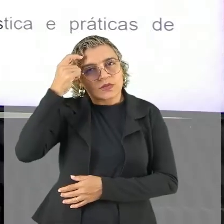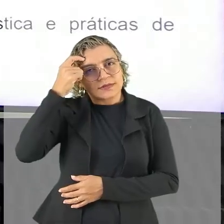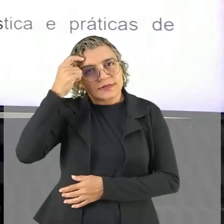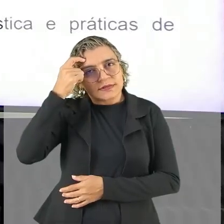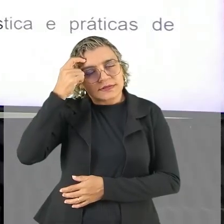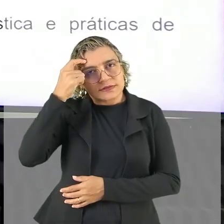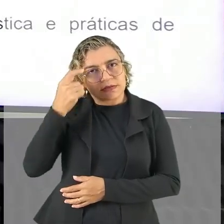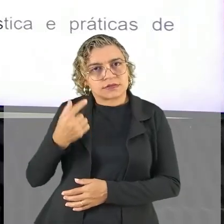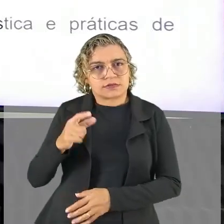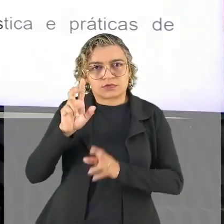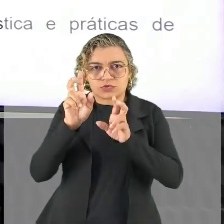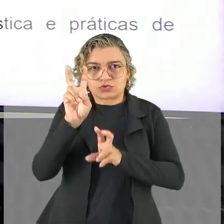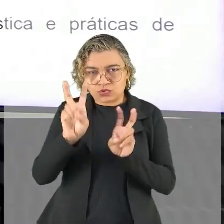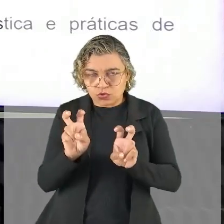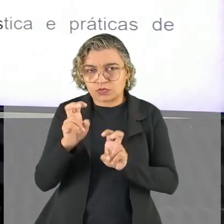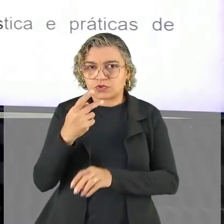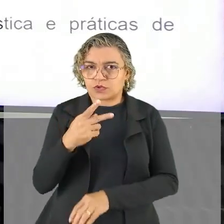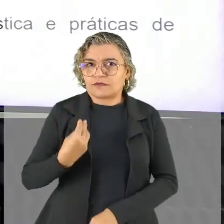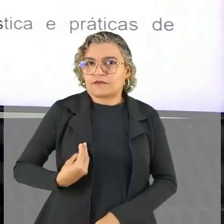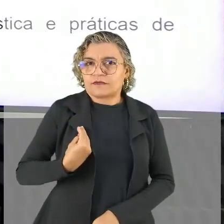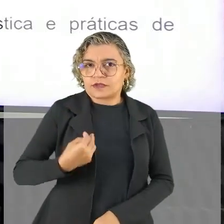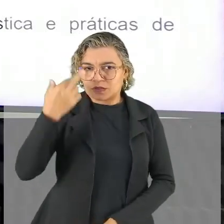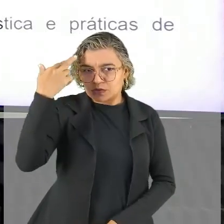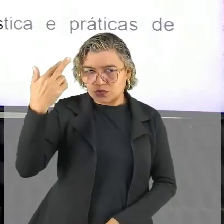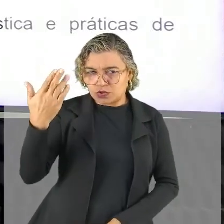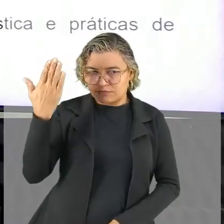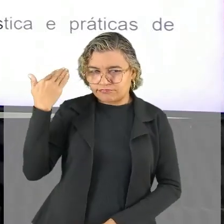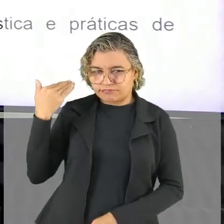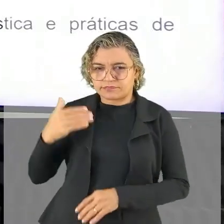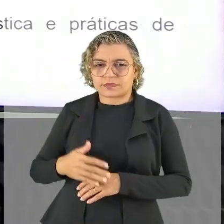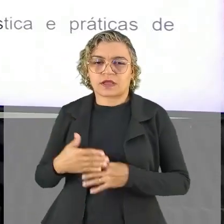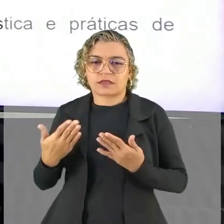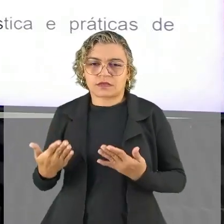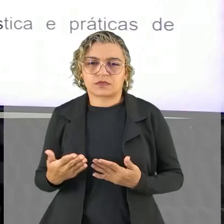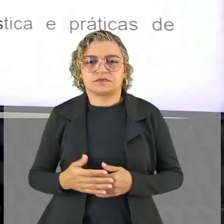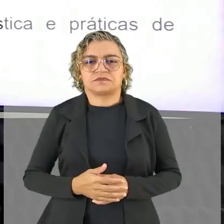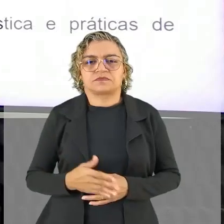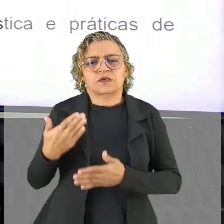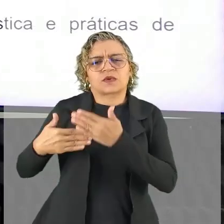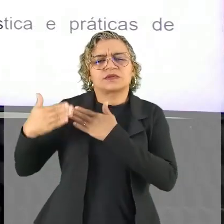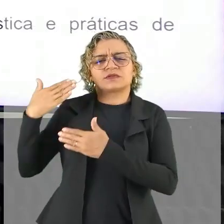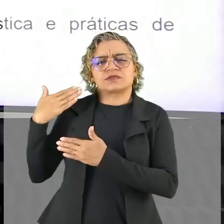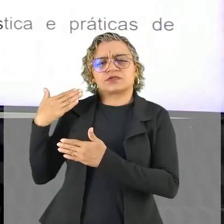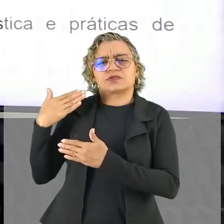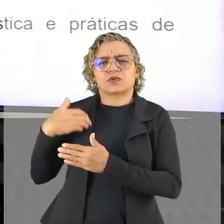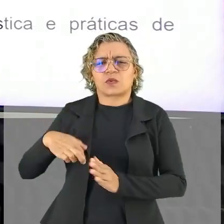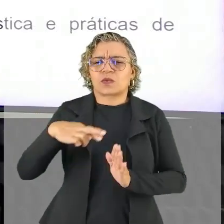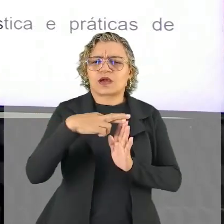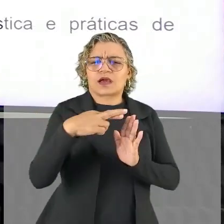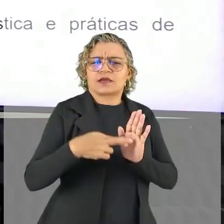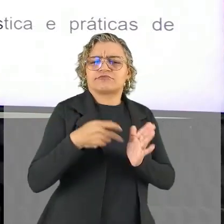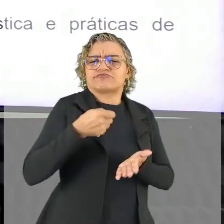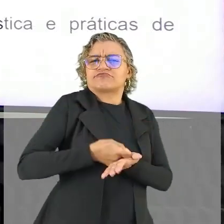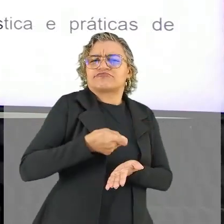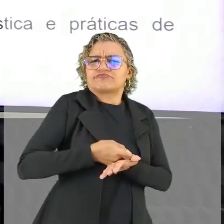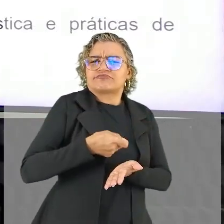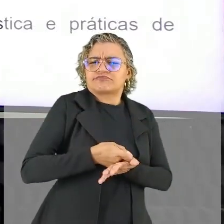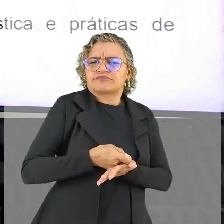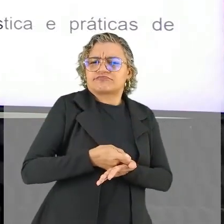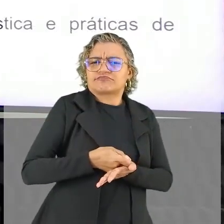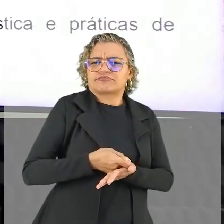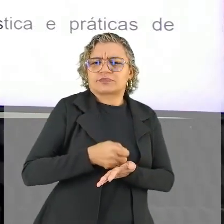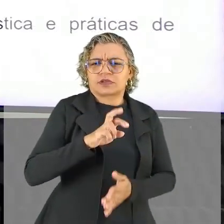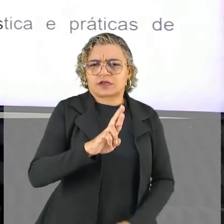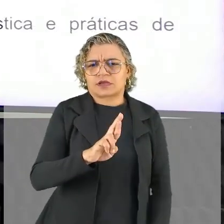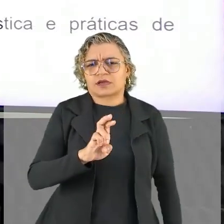pede a questão. No ambiente cultural do antigo regime, ou seja, o antigo regime, que é um regime